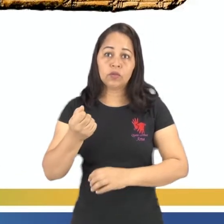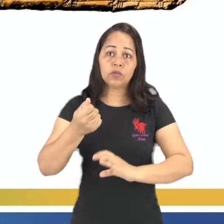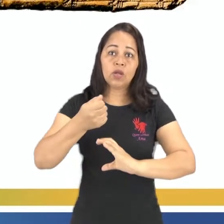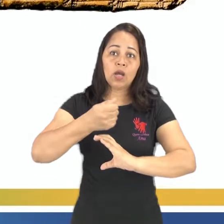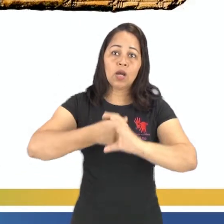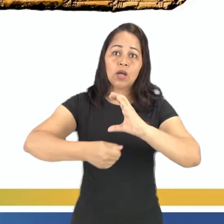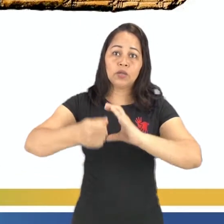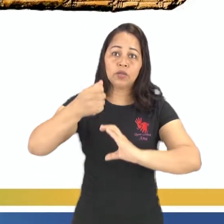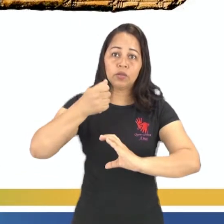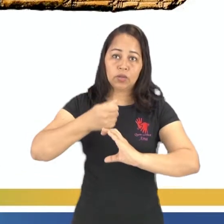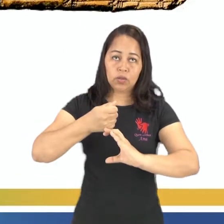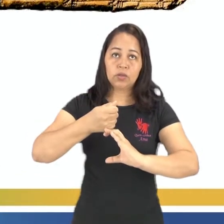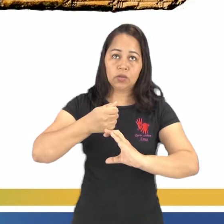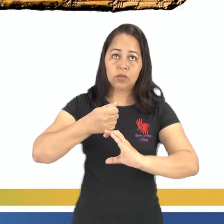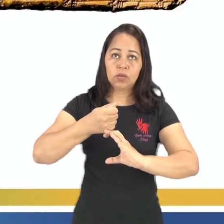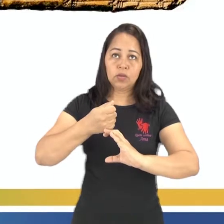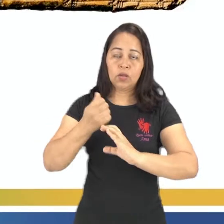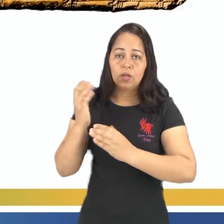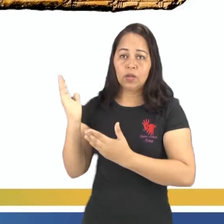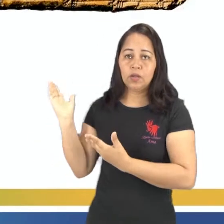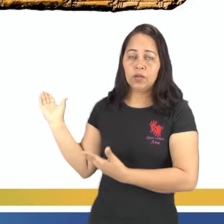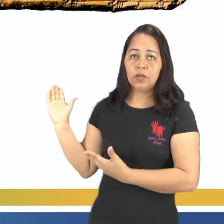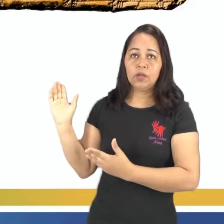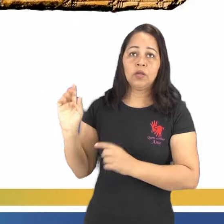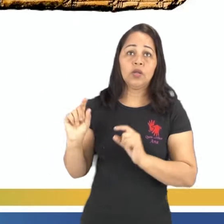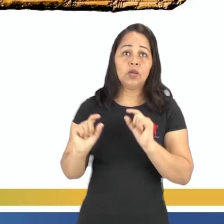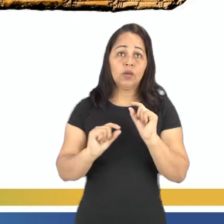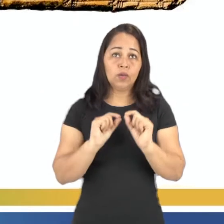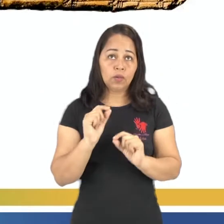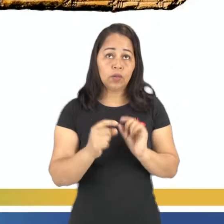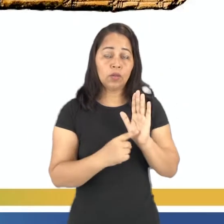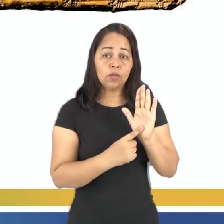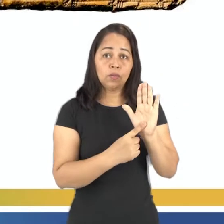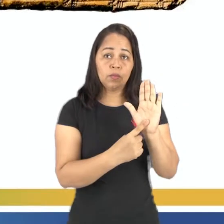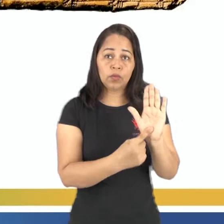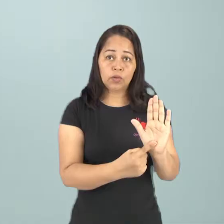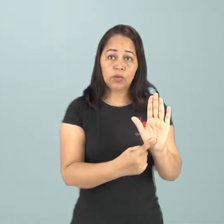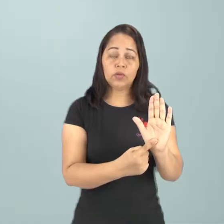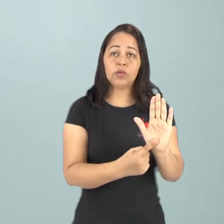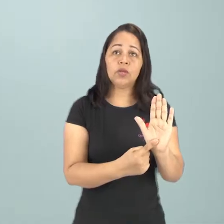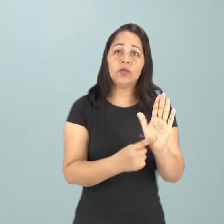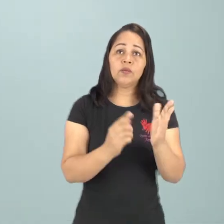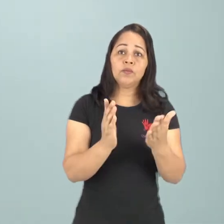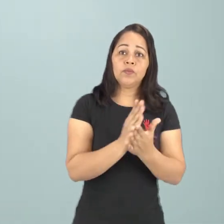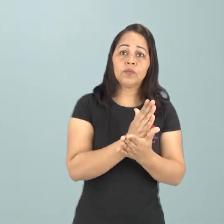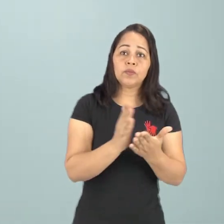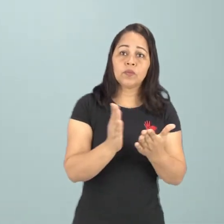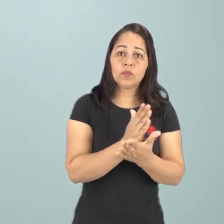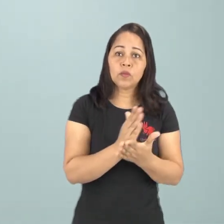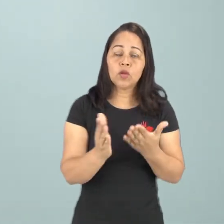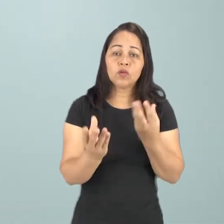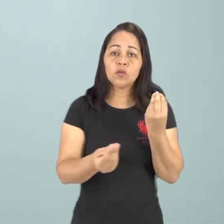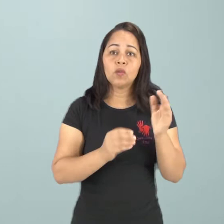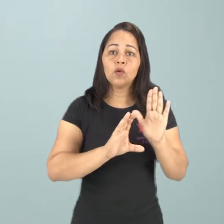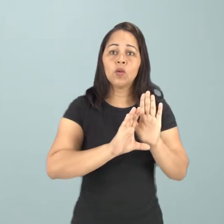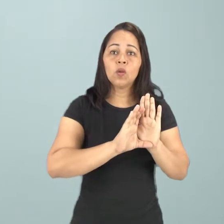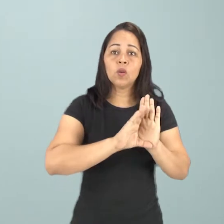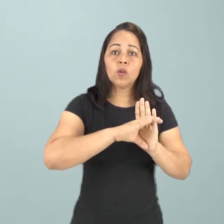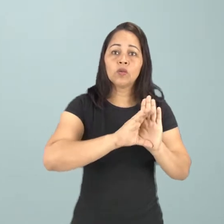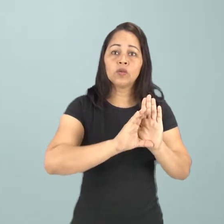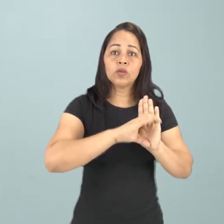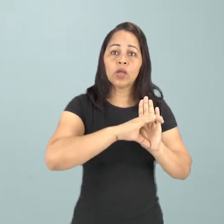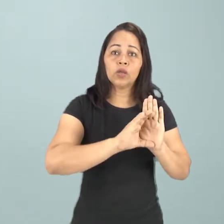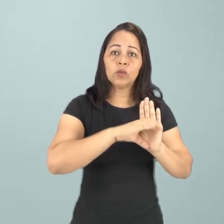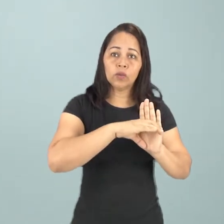essa pedra, esse artefato, ele retrata alguns conceitos